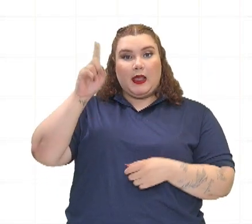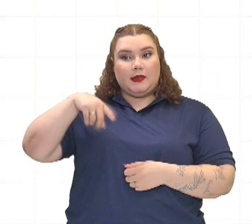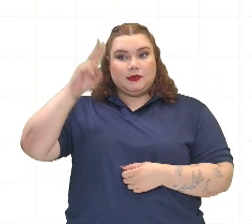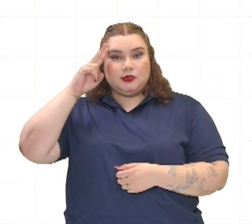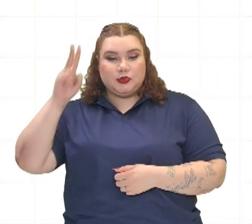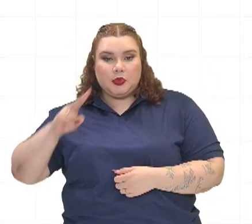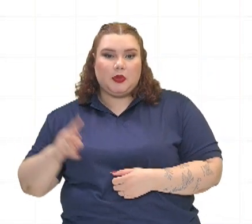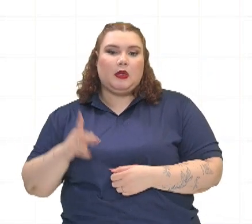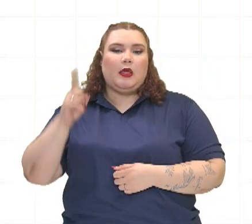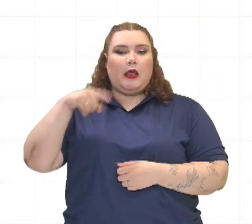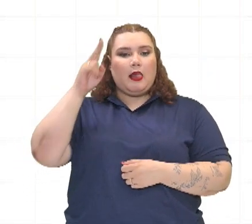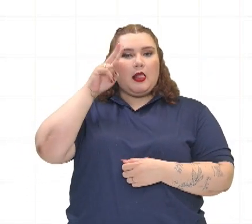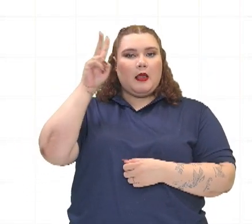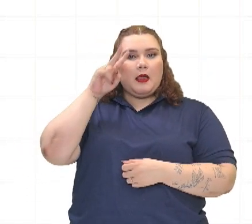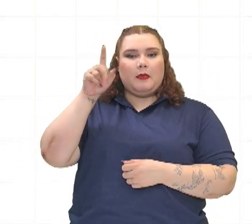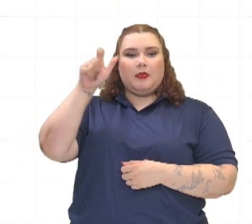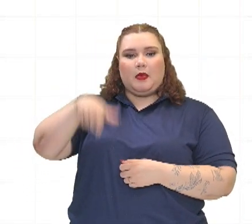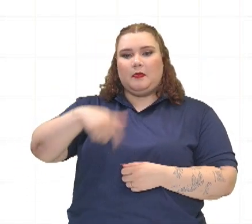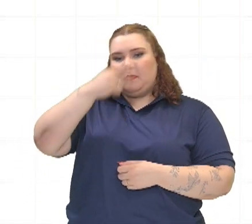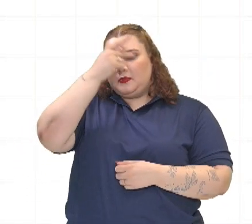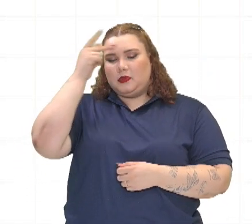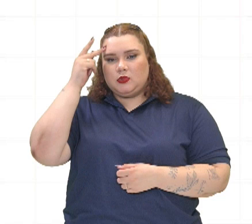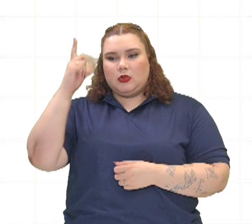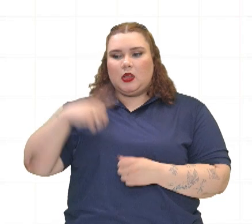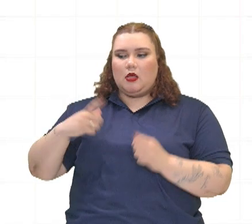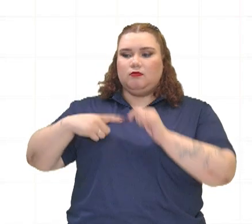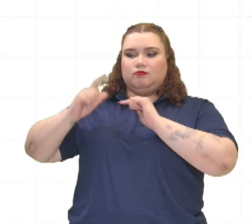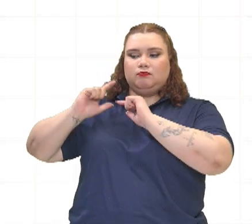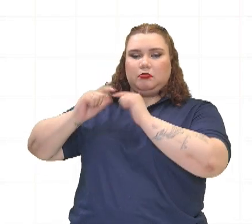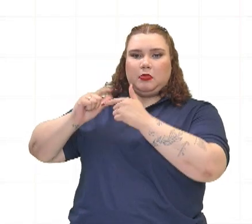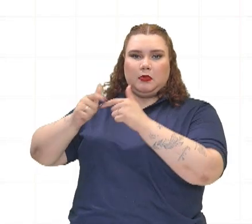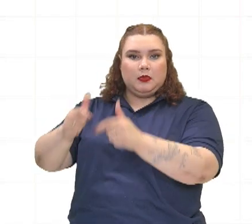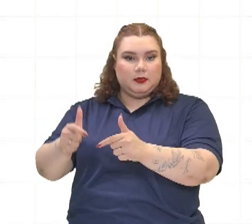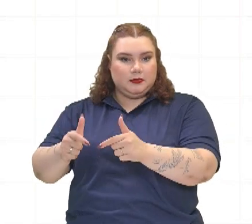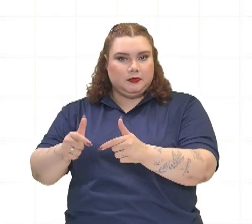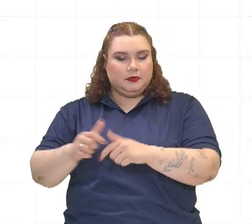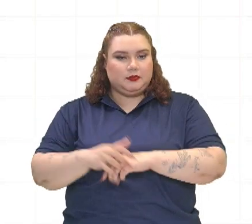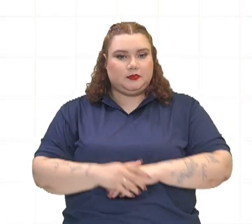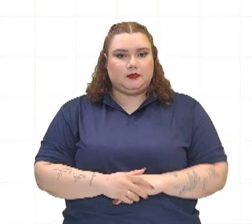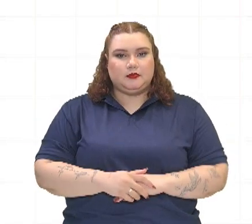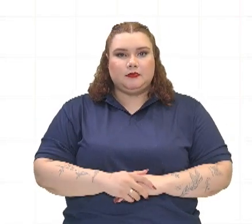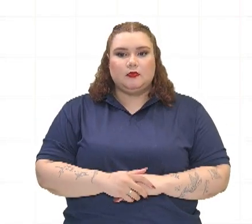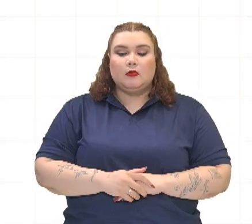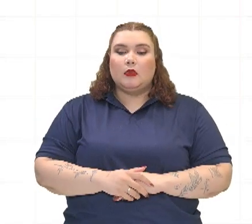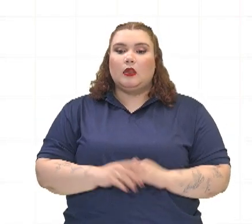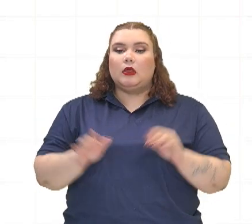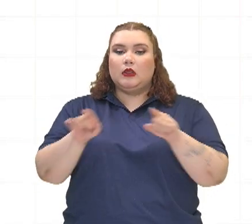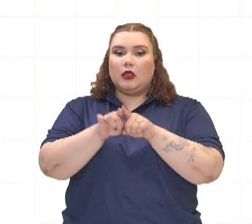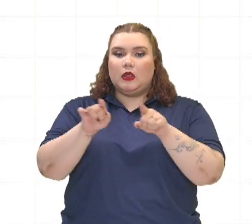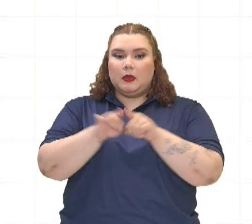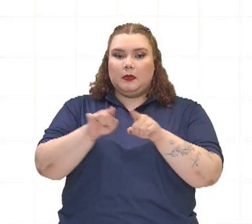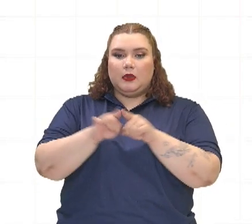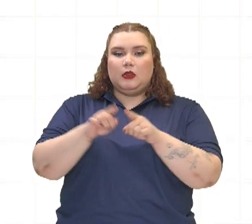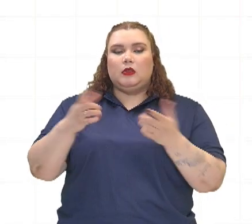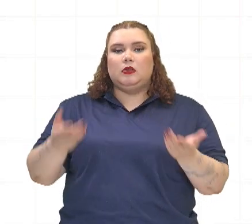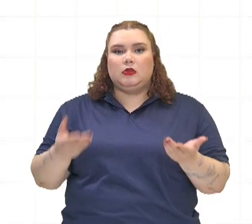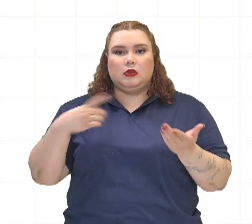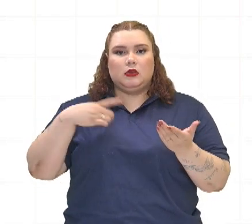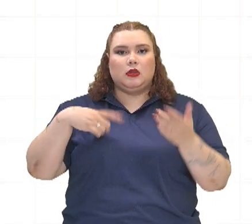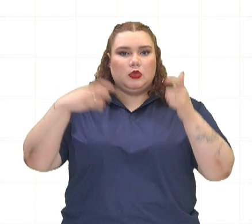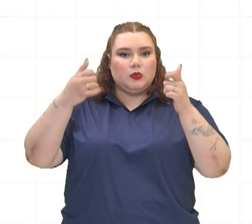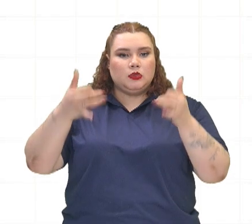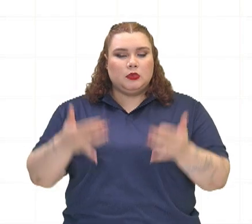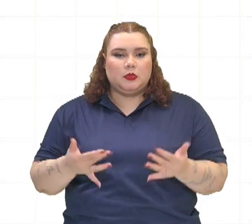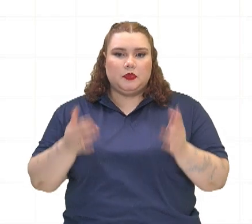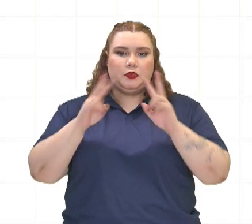histórias são como lembranças e que passam de uma pessoa para outra e que contam muito sobre o